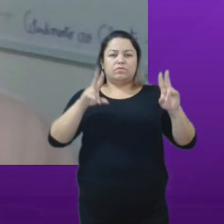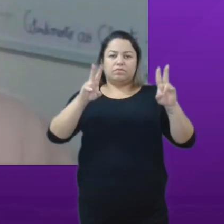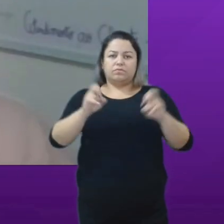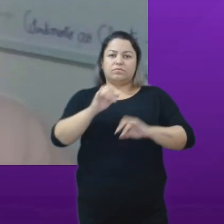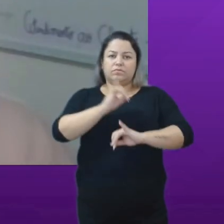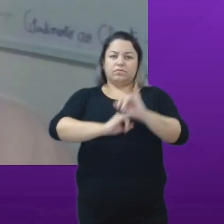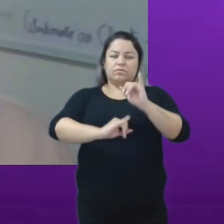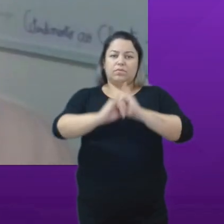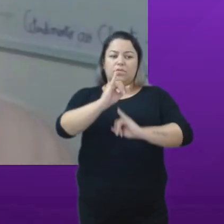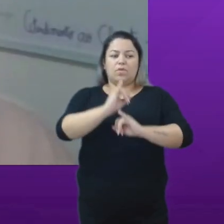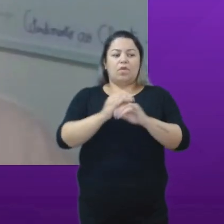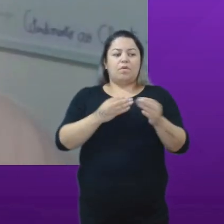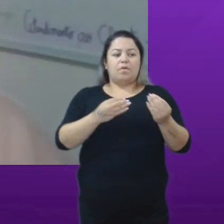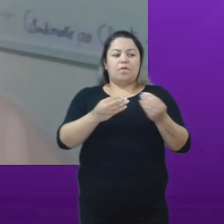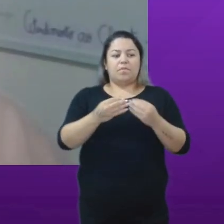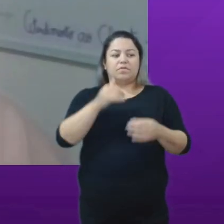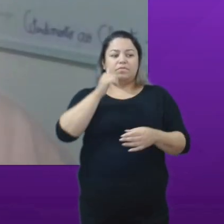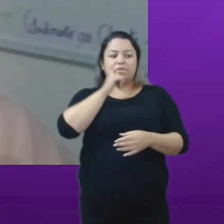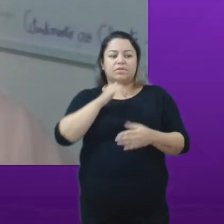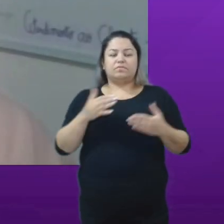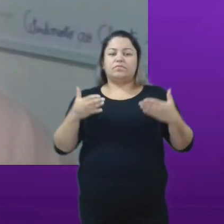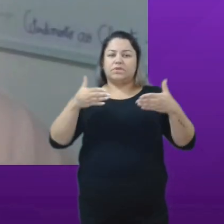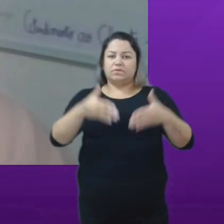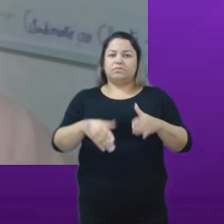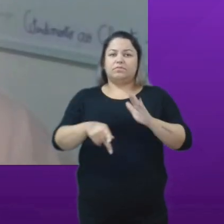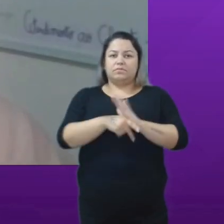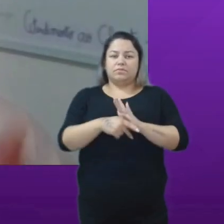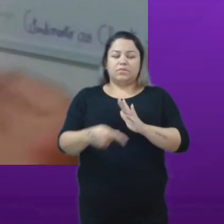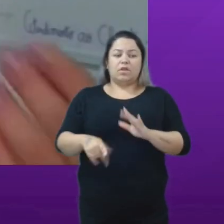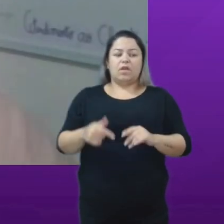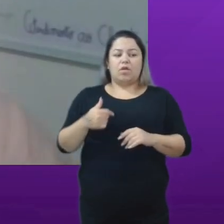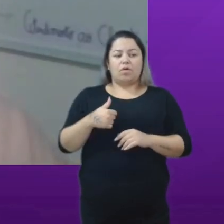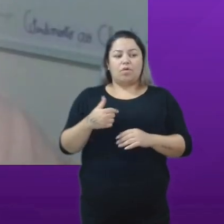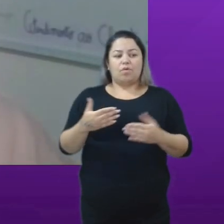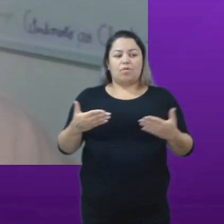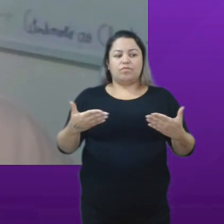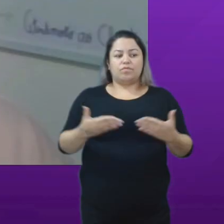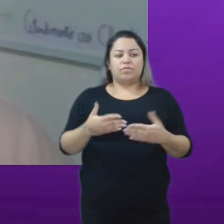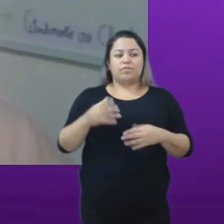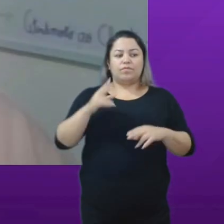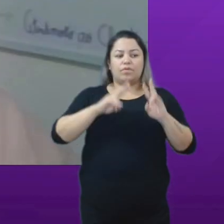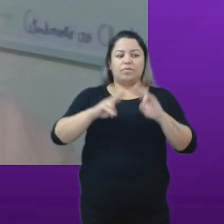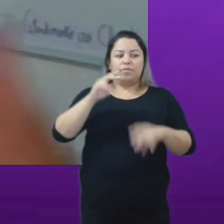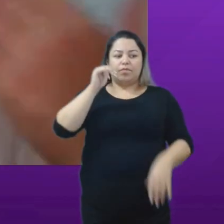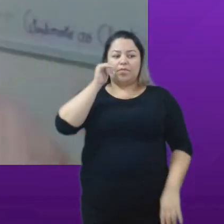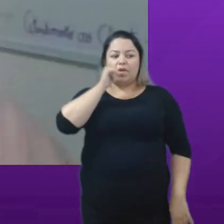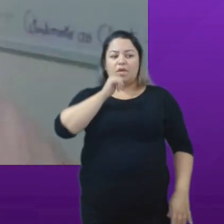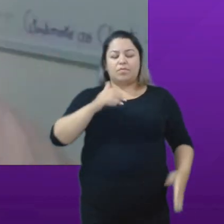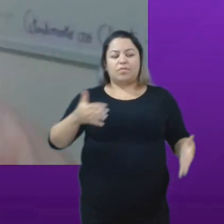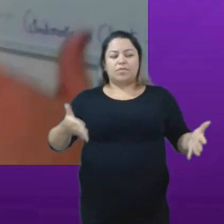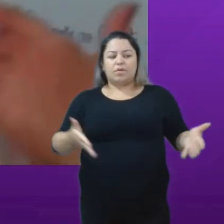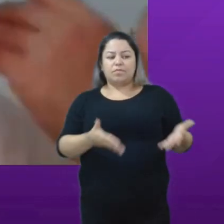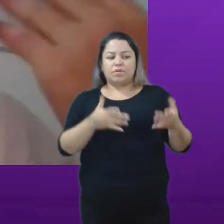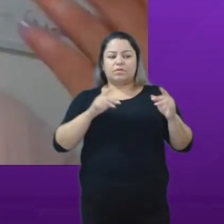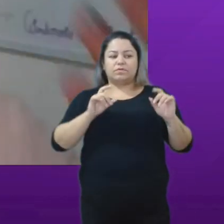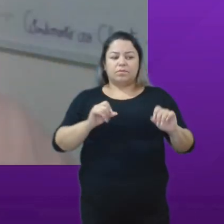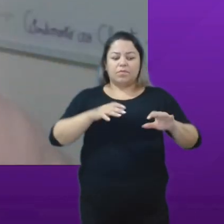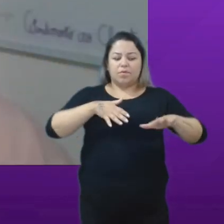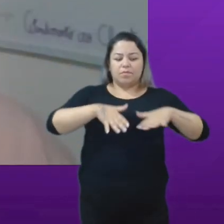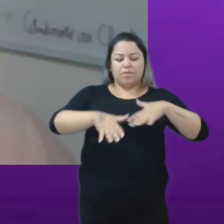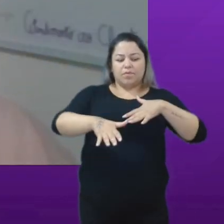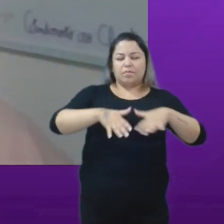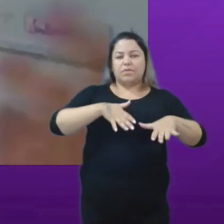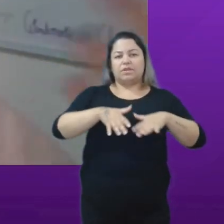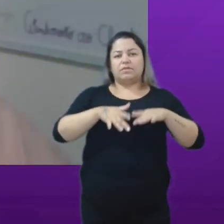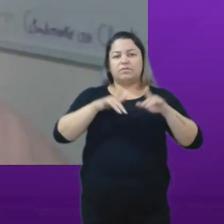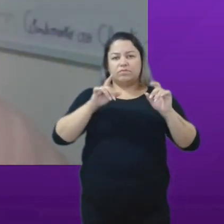como as mulheres participam dele. Mas hoje eu enxergo as mulheres como uma grande potência de mobilização e